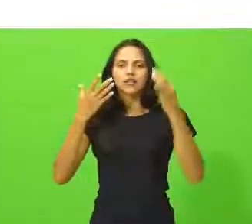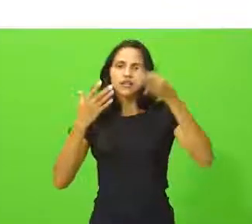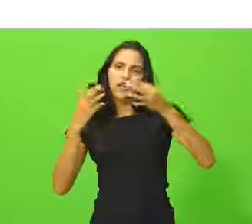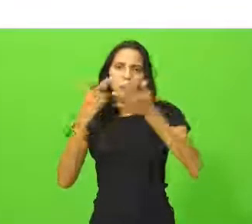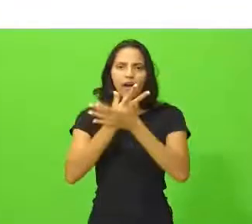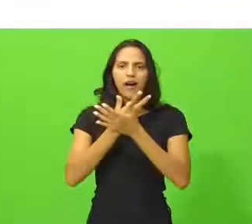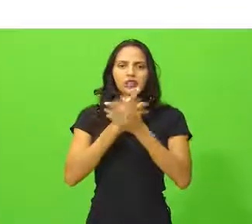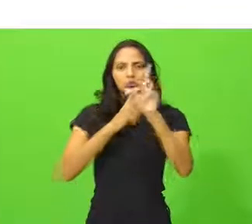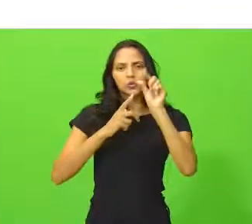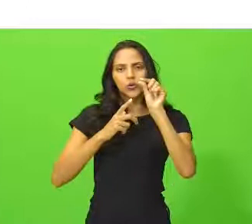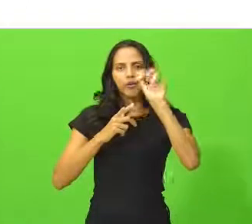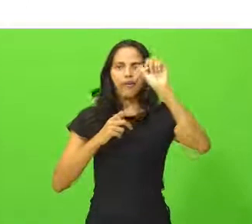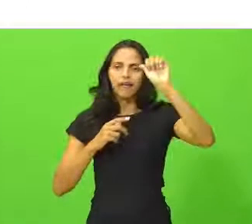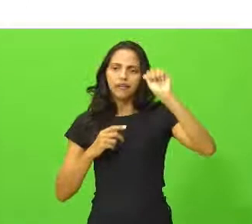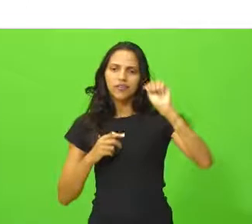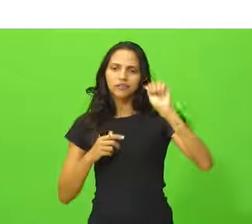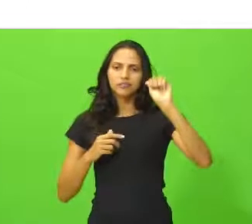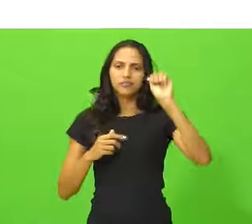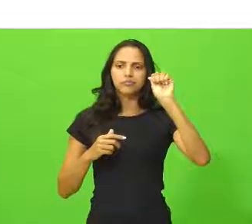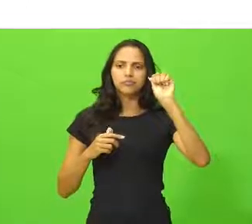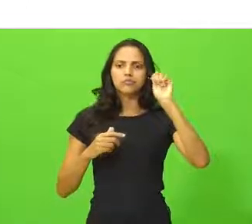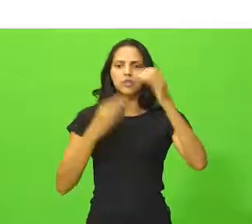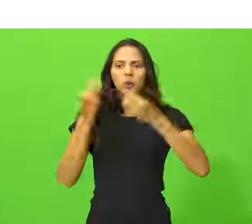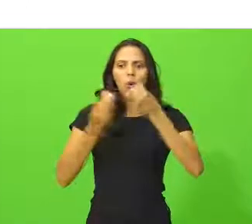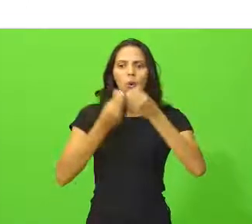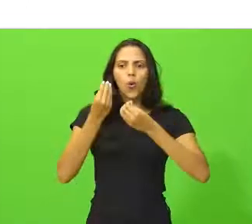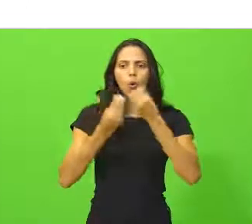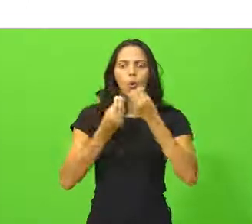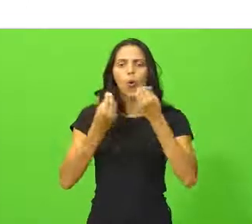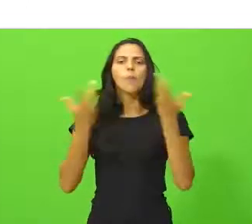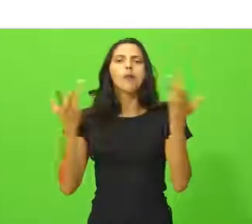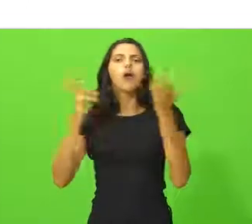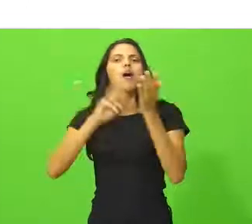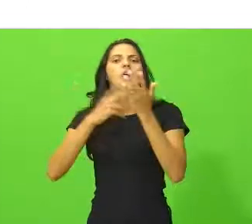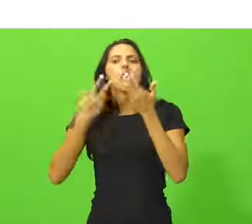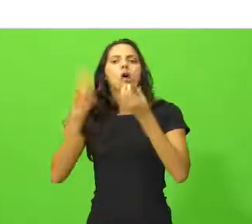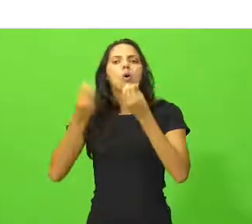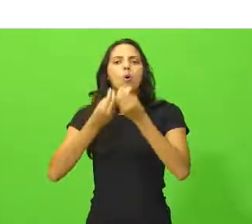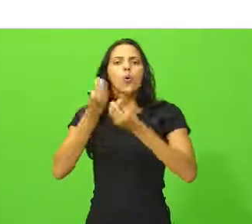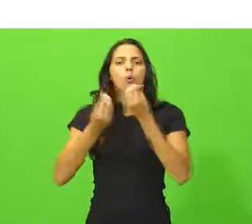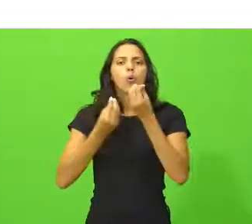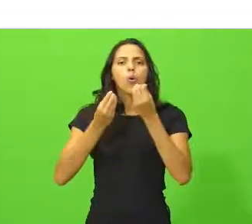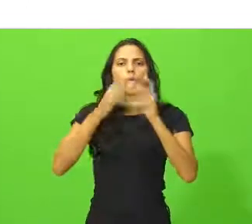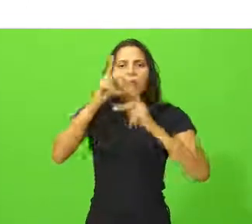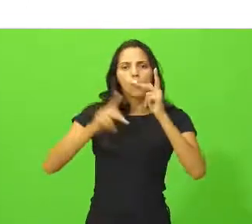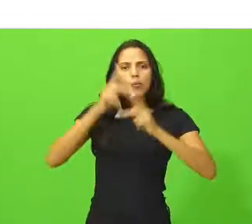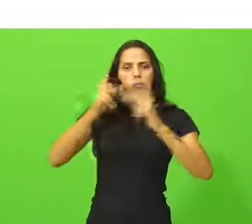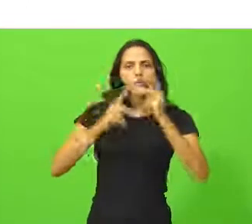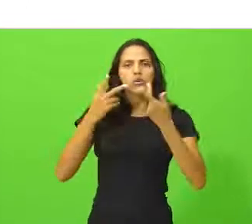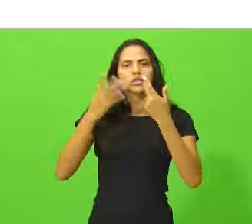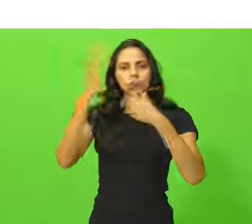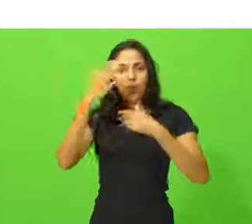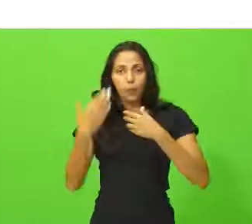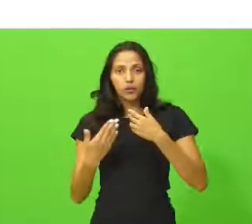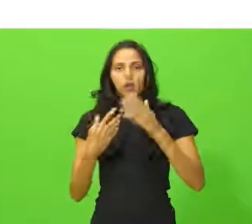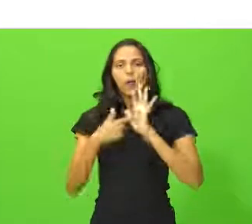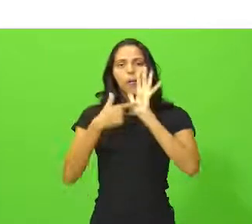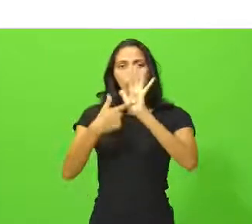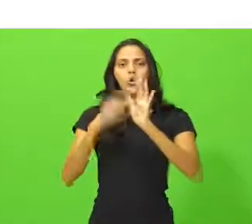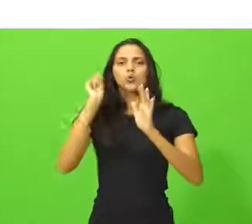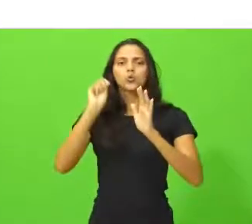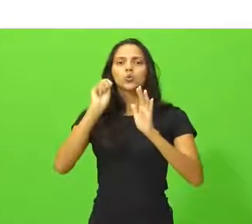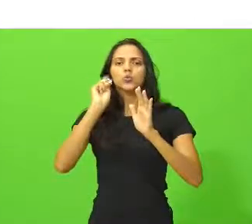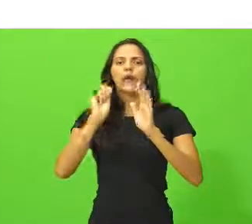A interpretação e a correlação das figuras sobre a dinâmica demográfica brasileira demonstram